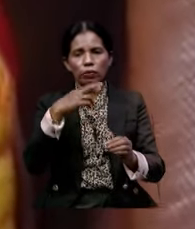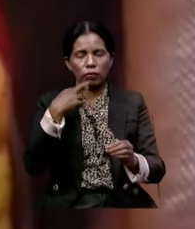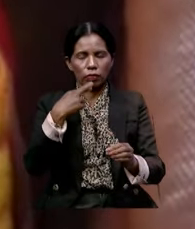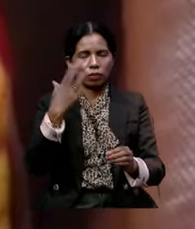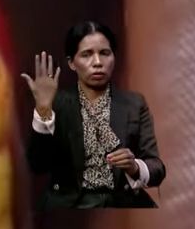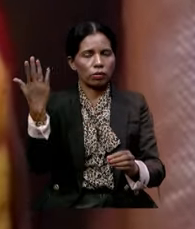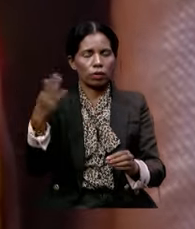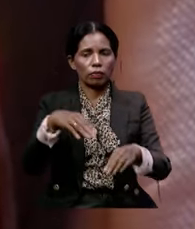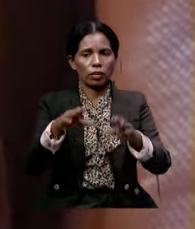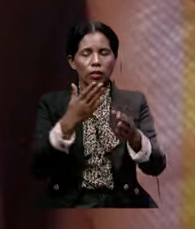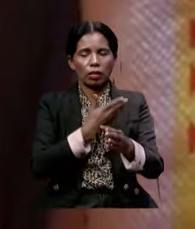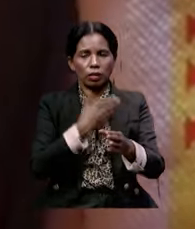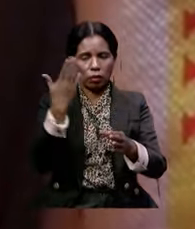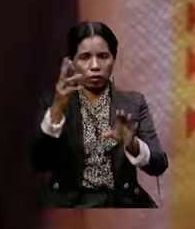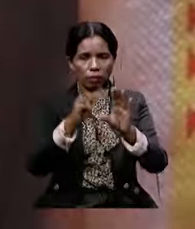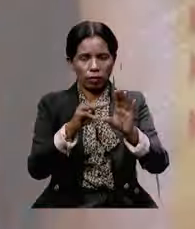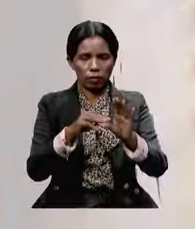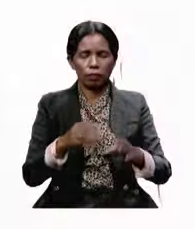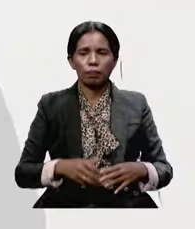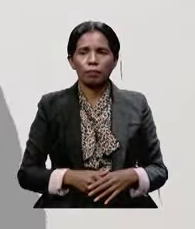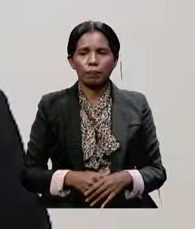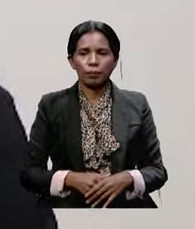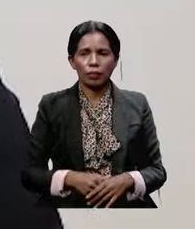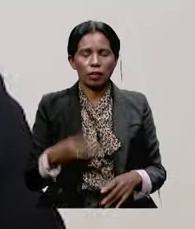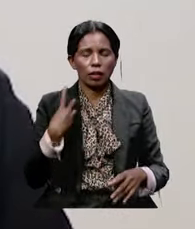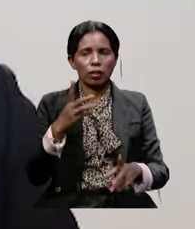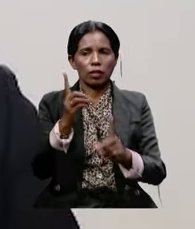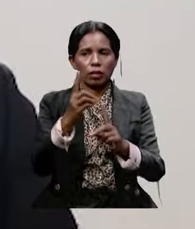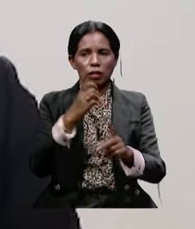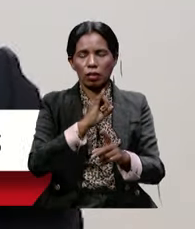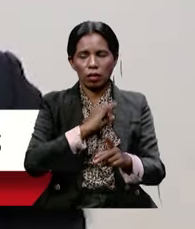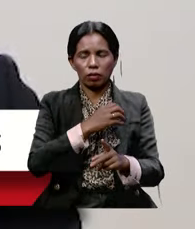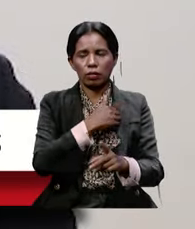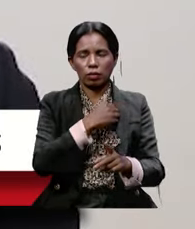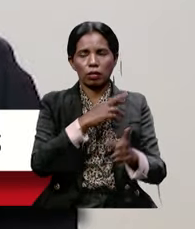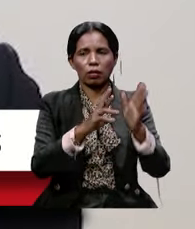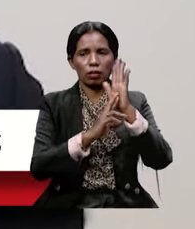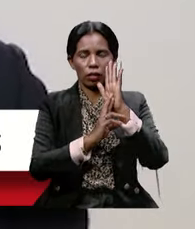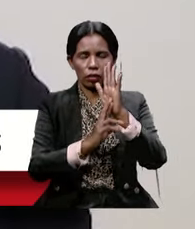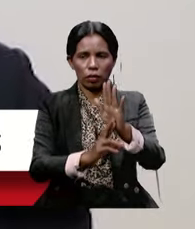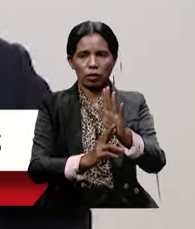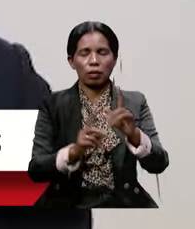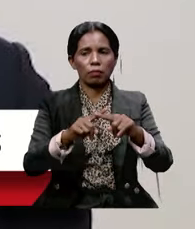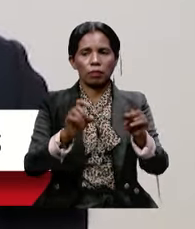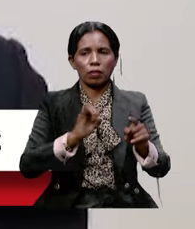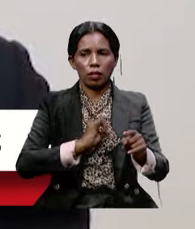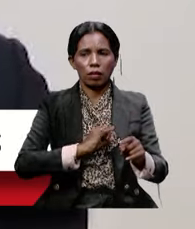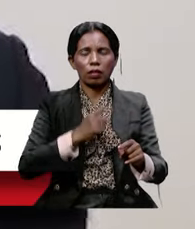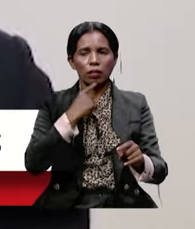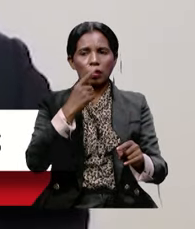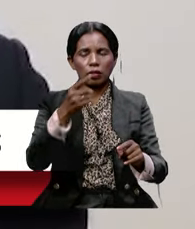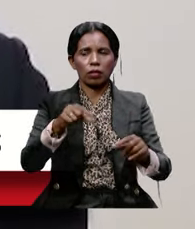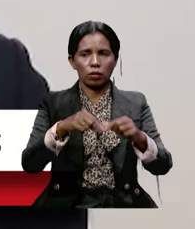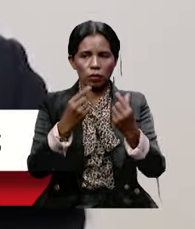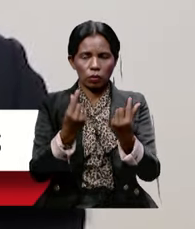iha mercado. Nesse momento, ita, até a data, há o Sirau que é tão relatório, mas vê, há o Sirau que a